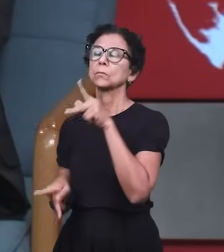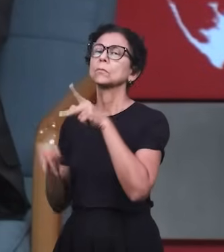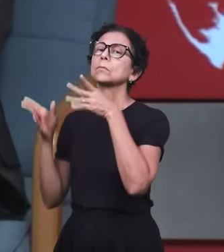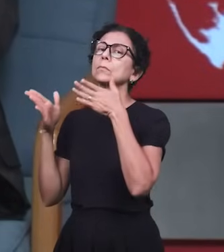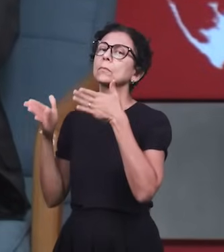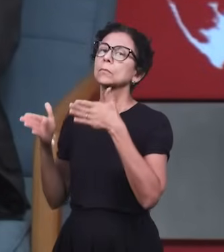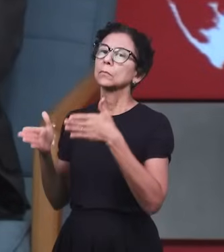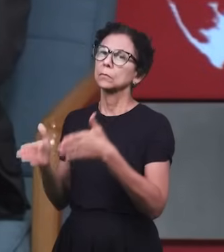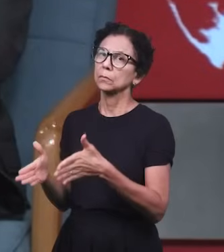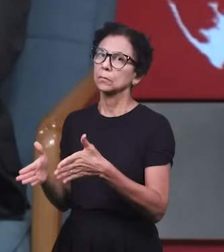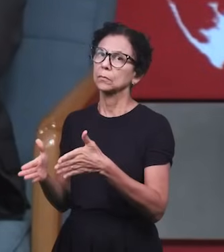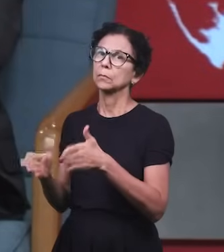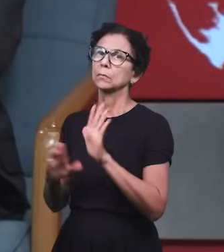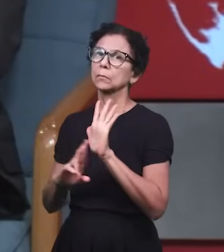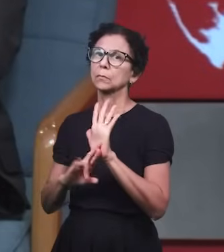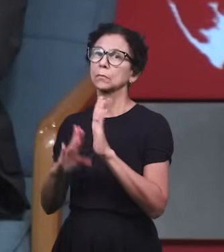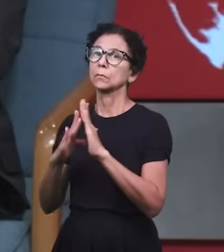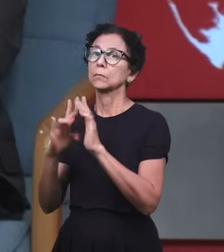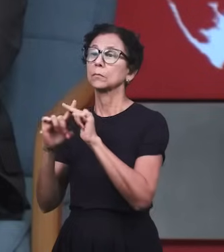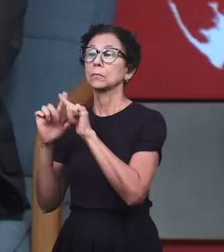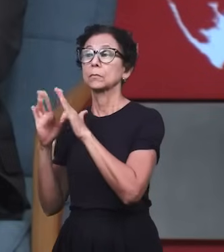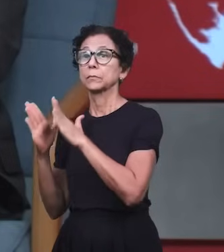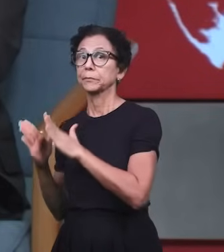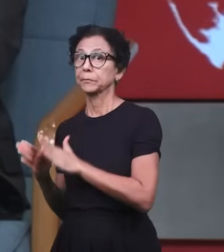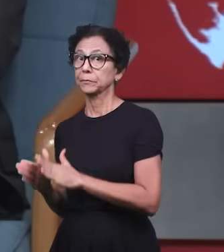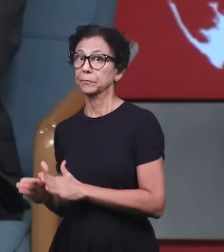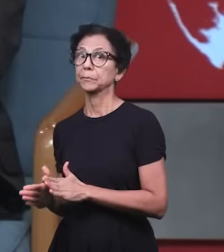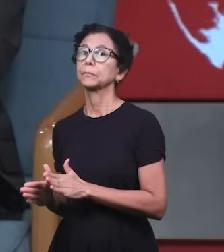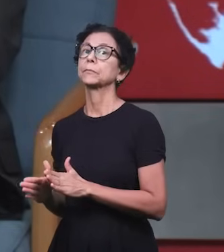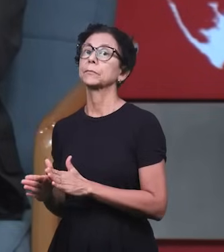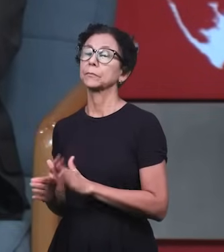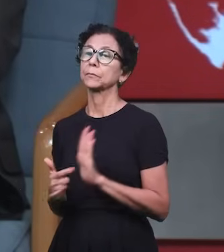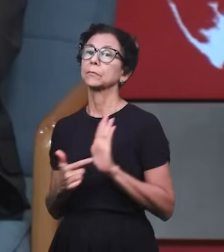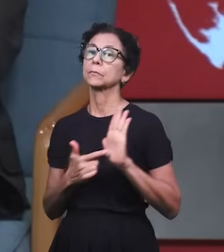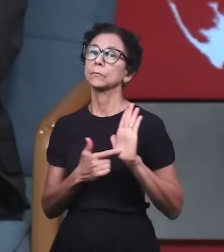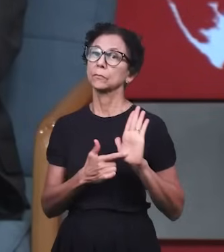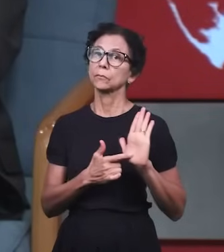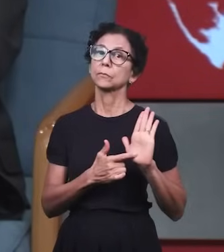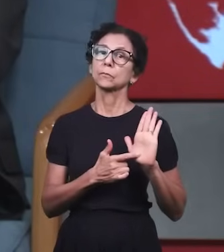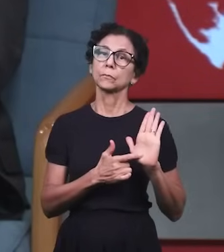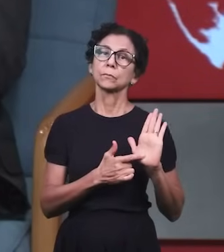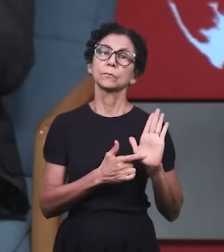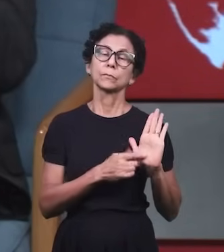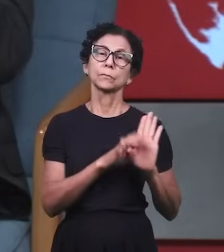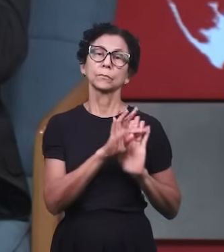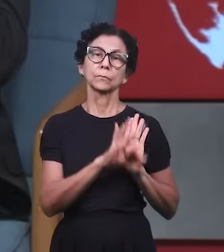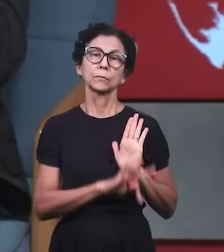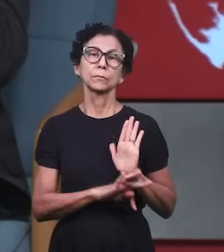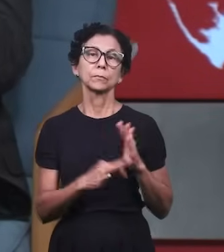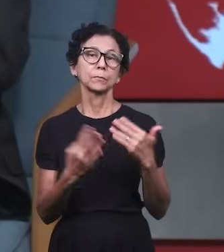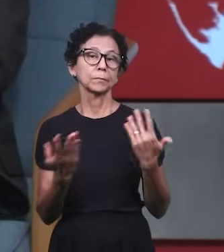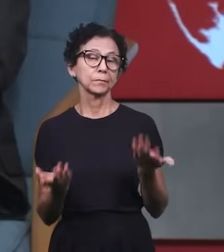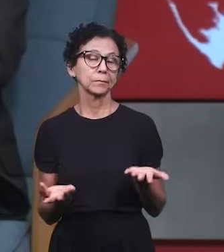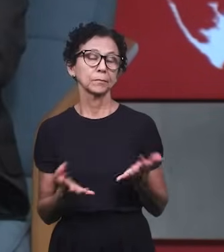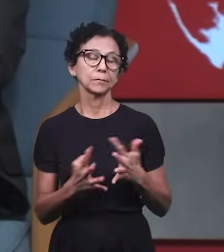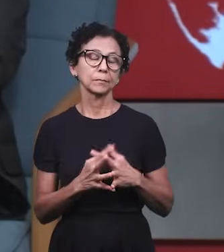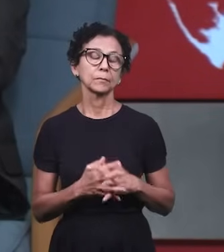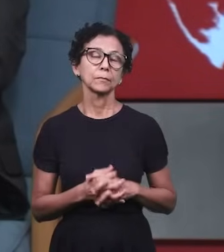ali é toda a igreja fiel, como mostra o texto. Esse é o